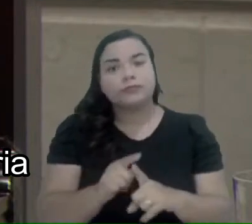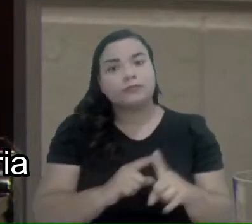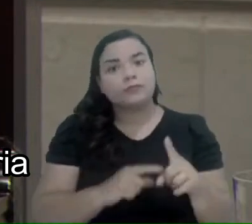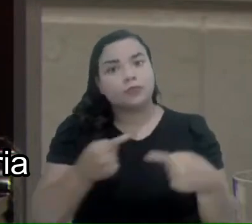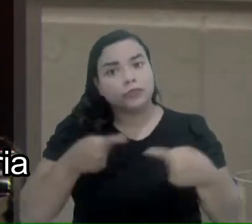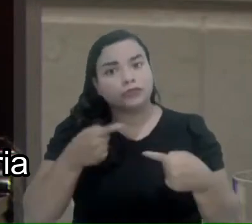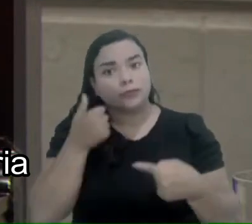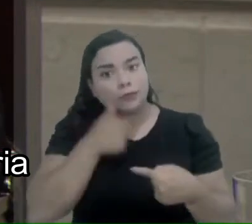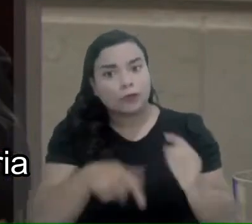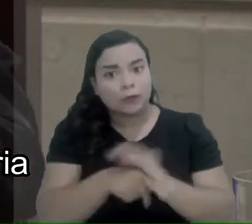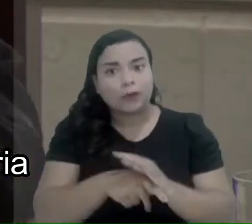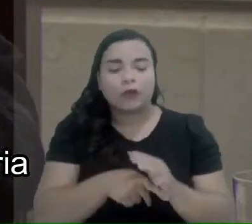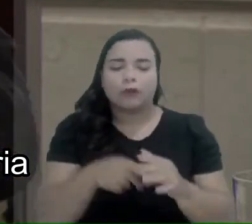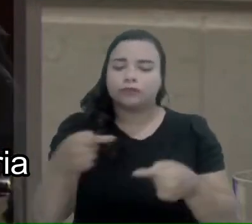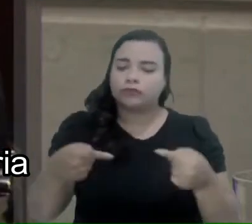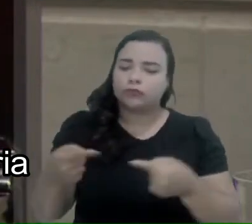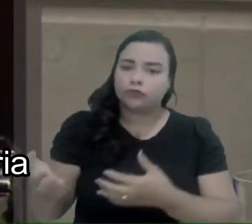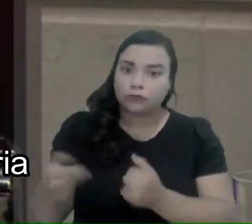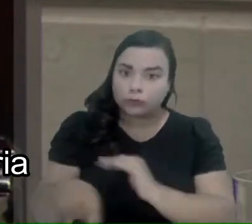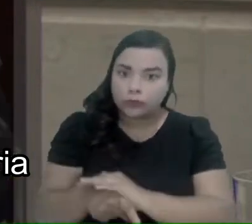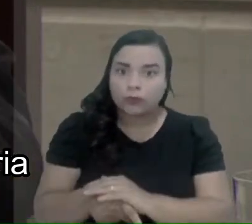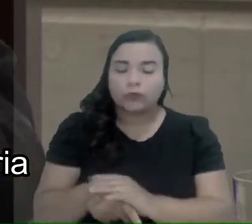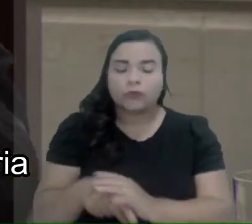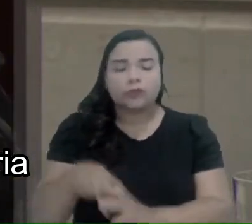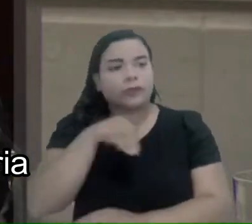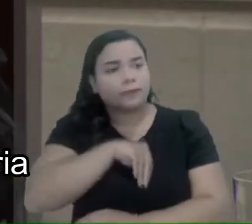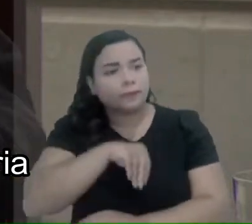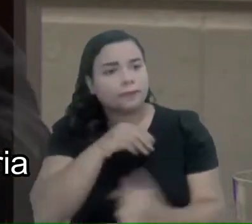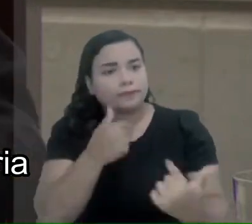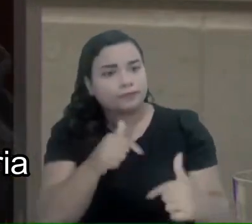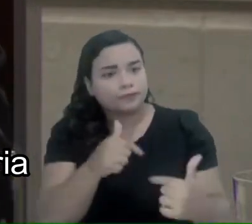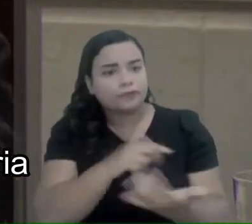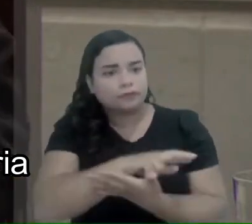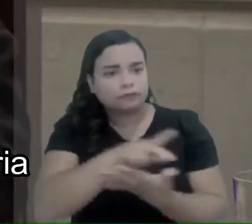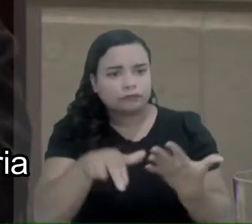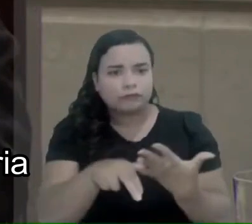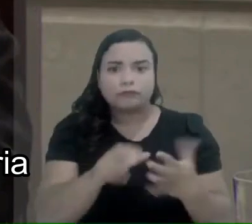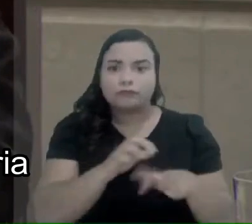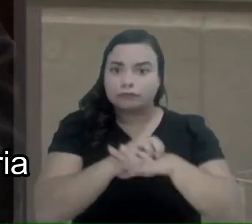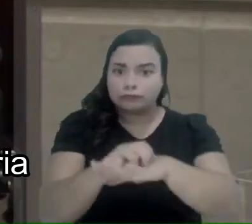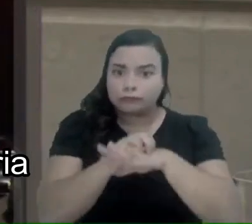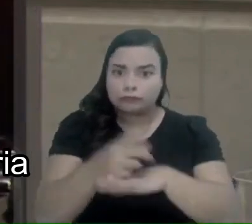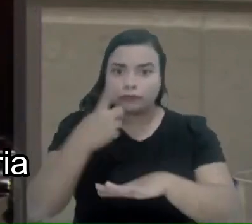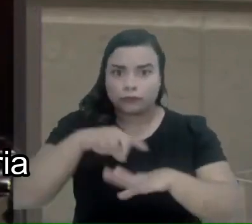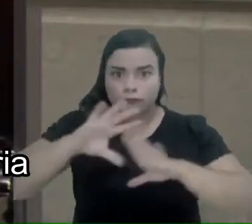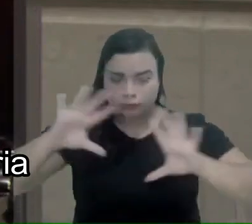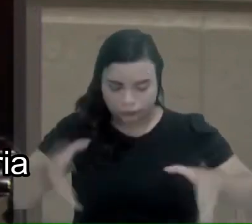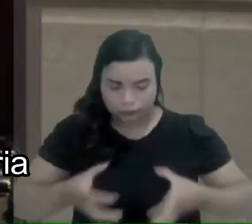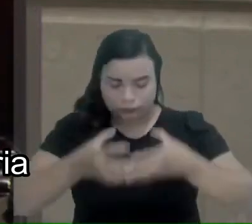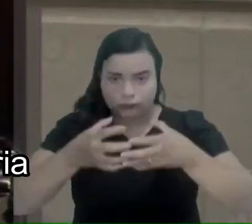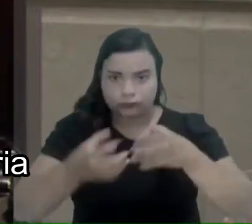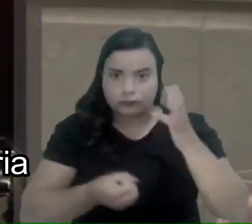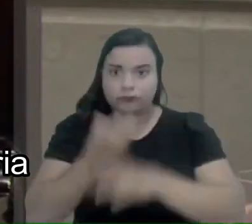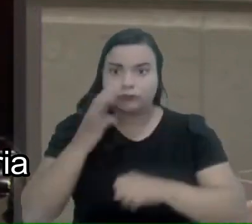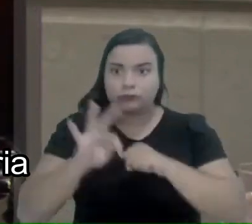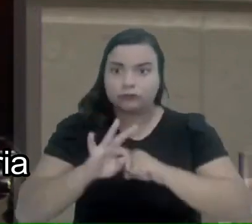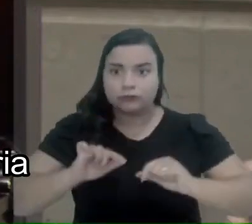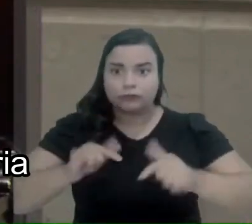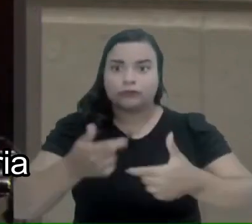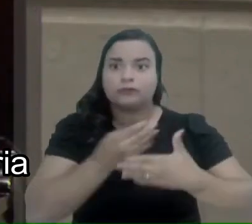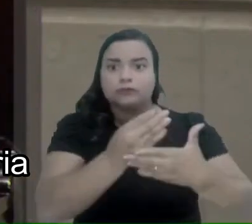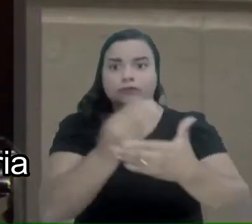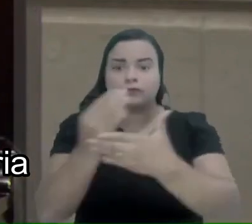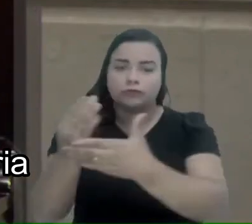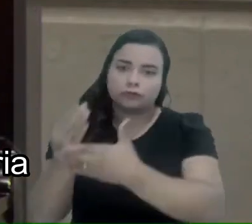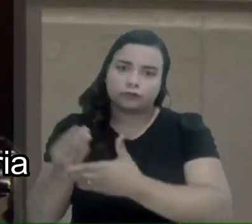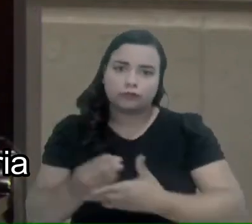para a juventude, com o emprego e renda, com o transporte, a gente vai encorpar esse corpo técnico, vai conseguir entregar, muito